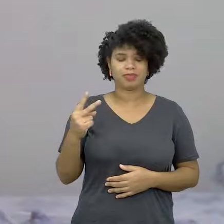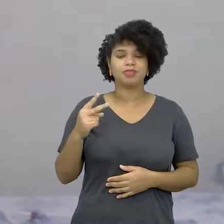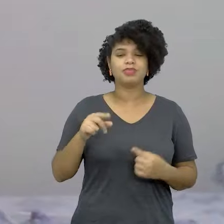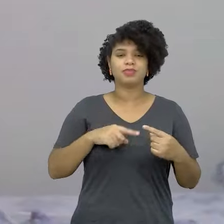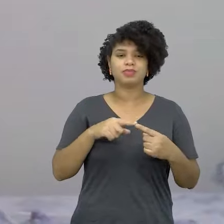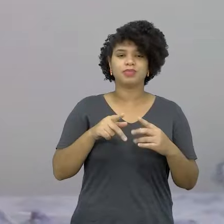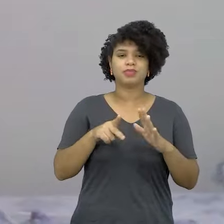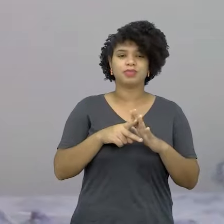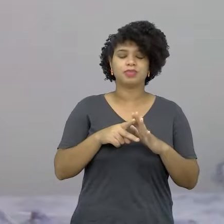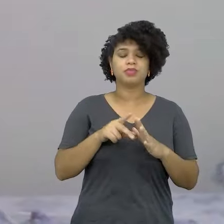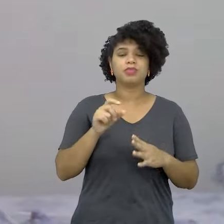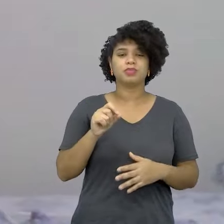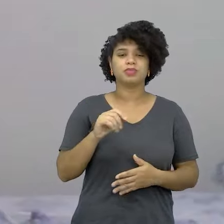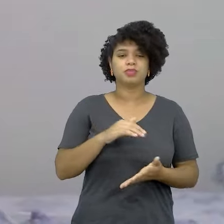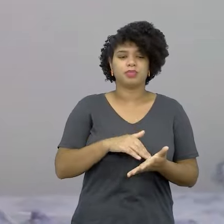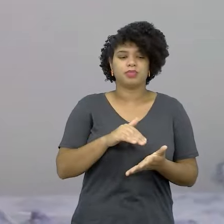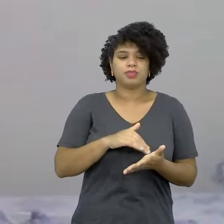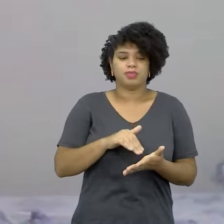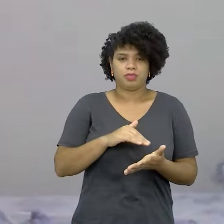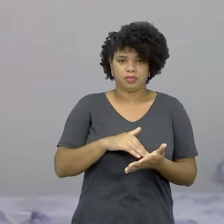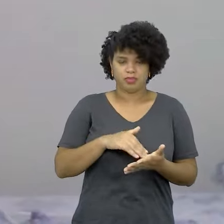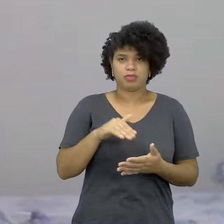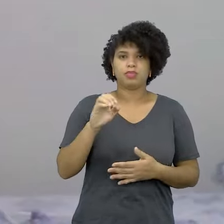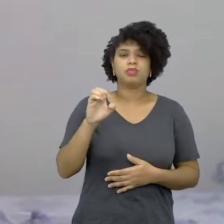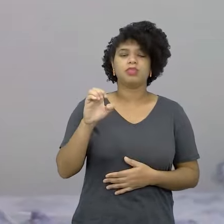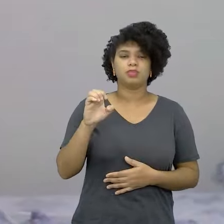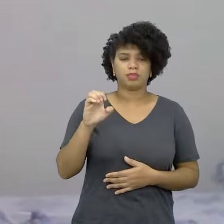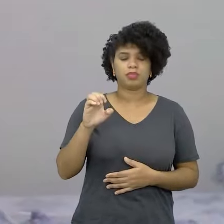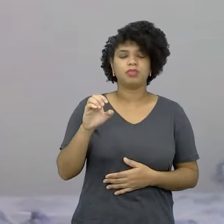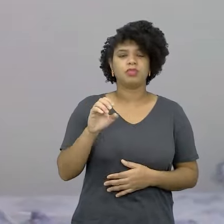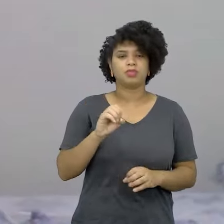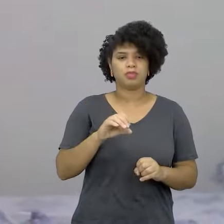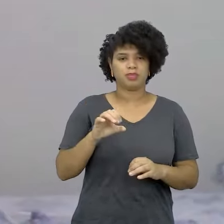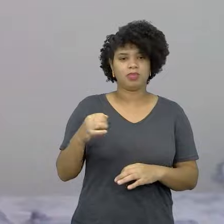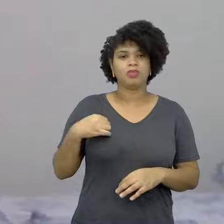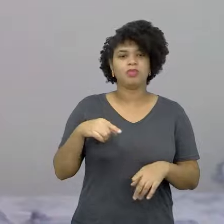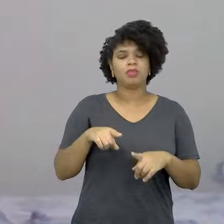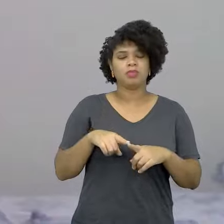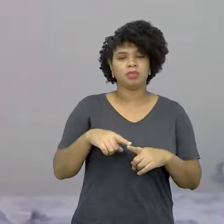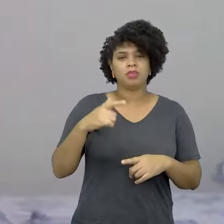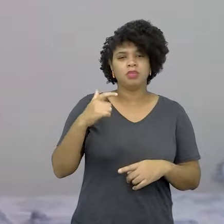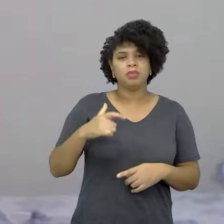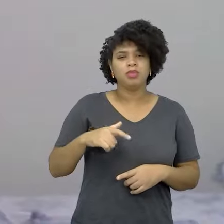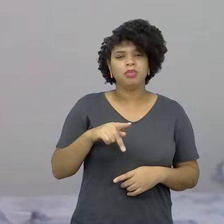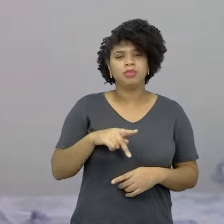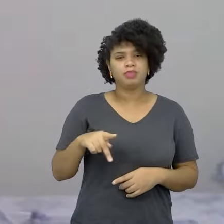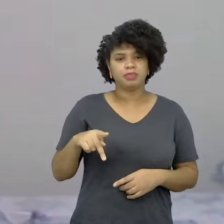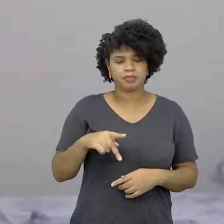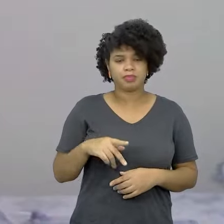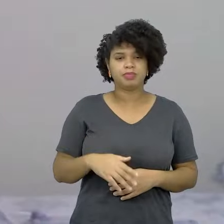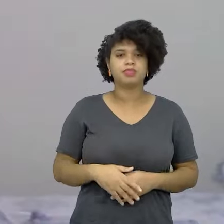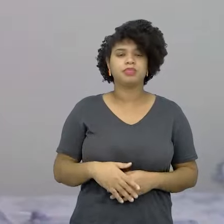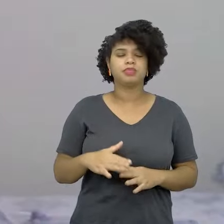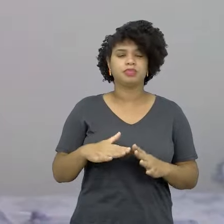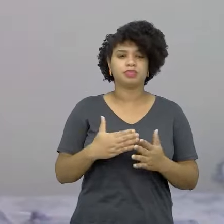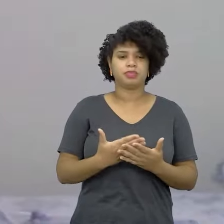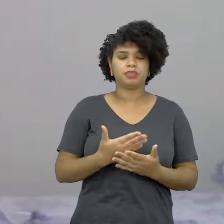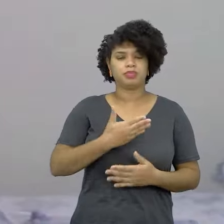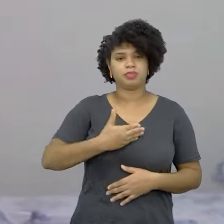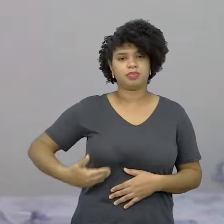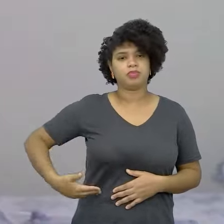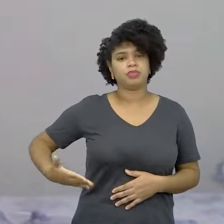pela Secretaria Estadual de Educação. Como vocês, eu também sou professora da rede pública, atualmente eu estou